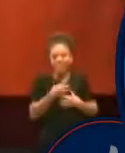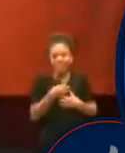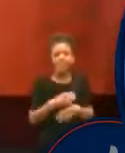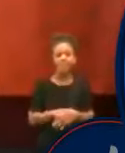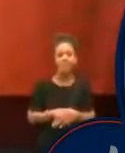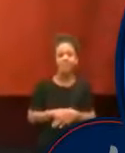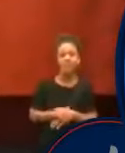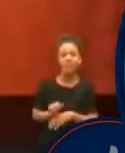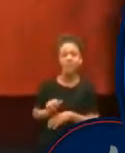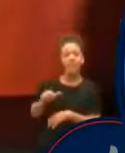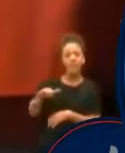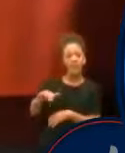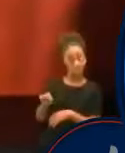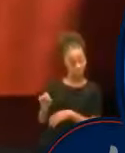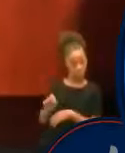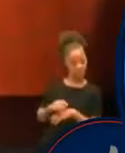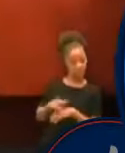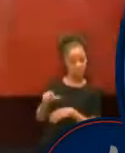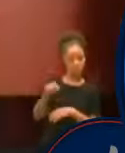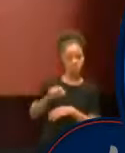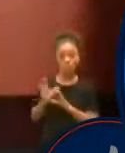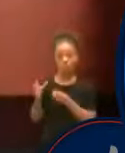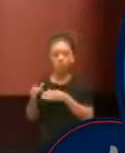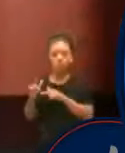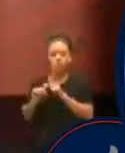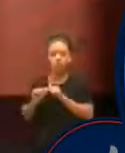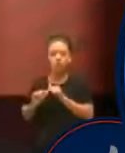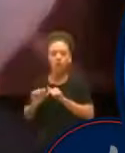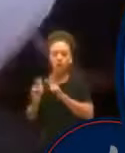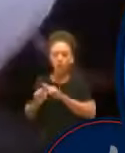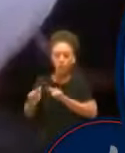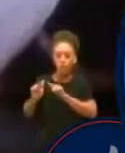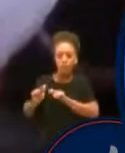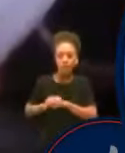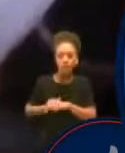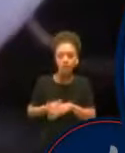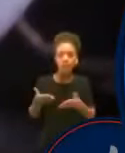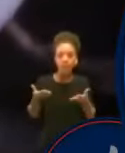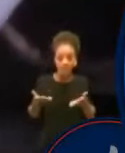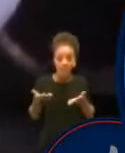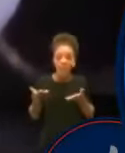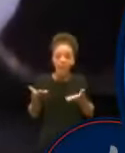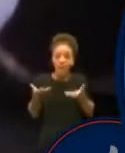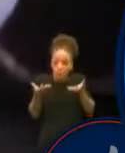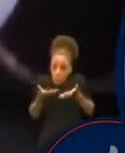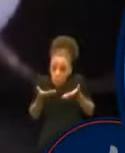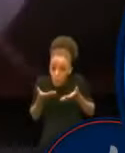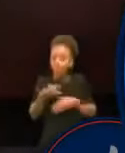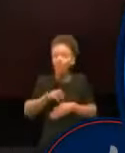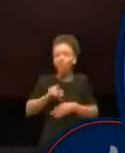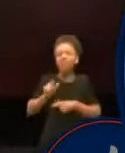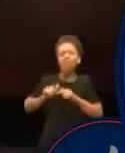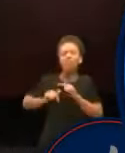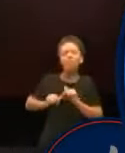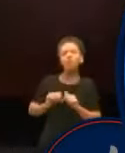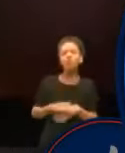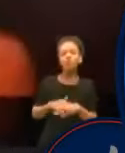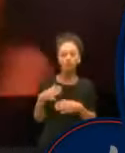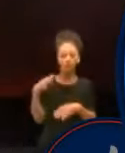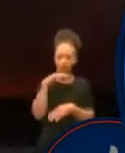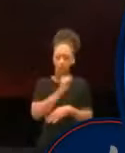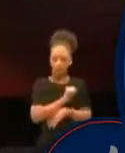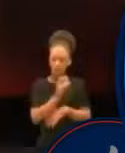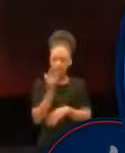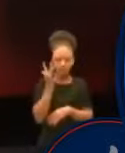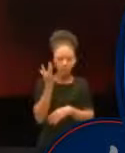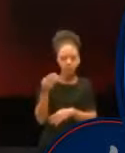Aline escolheu um kit Omo para lavar a roupa, olha só, que ela quer usar ainda hoje. Ou seja, as duas tiveram rapidez, facilidade